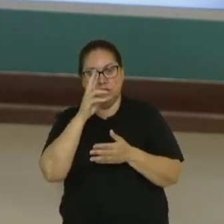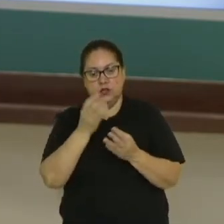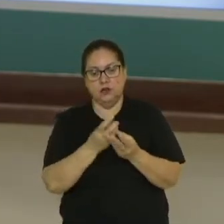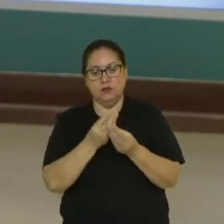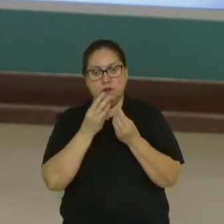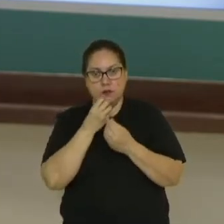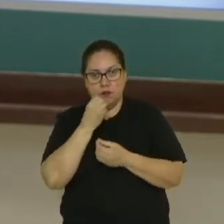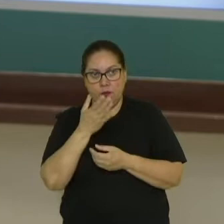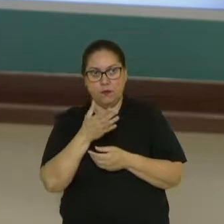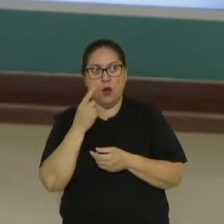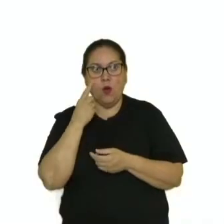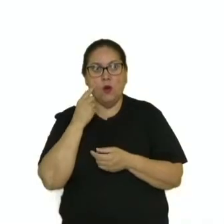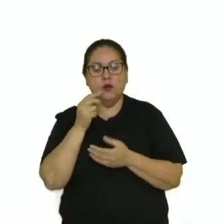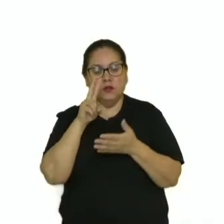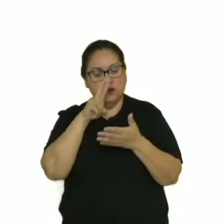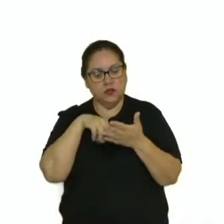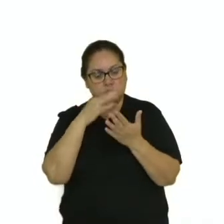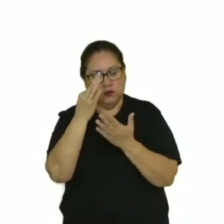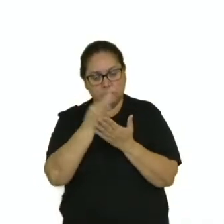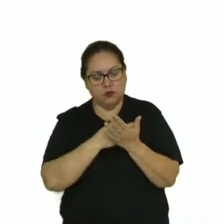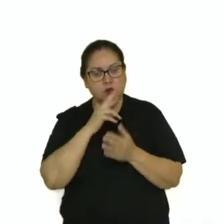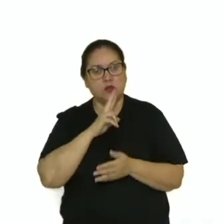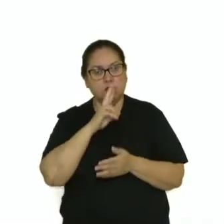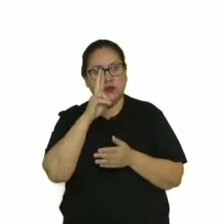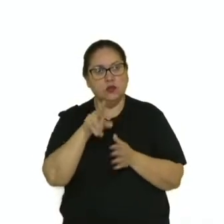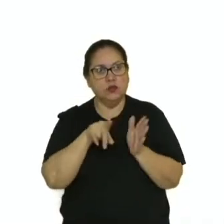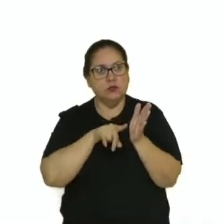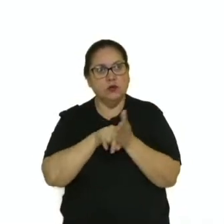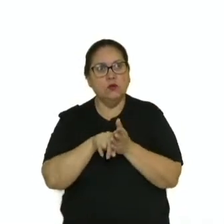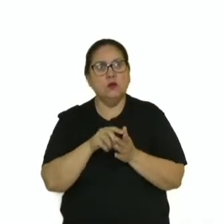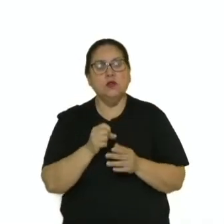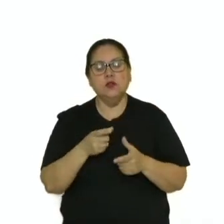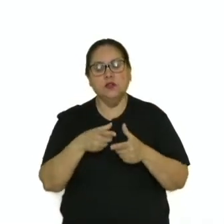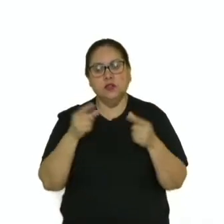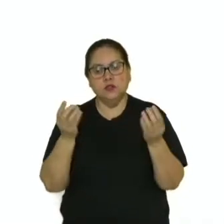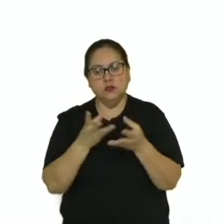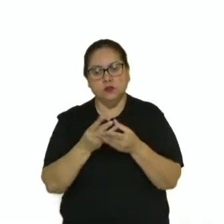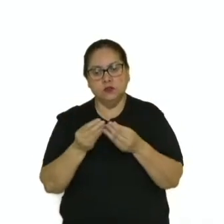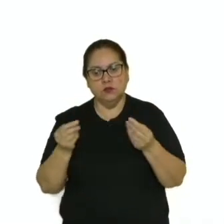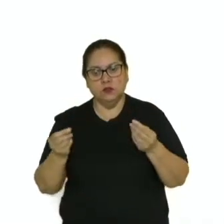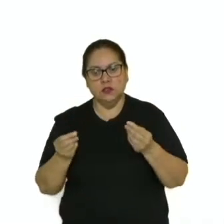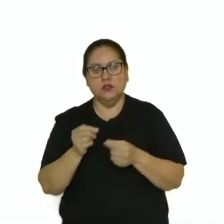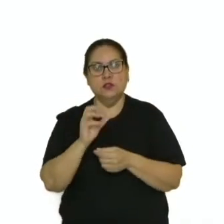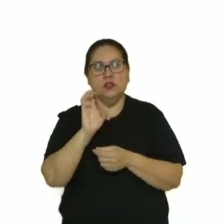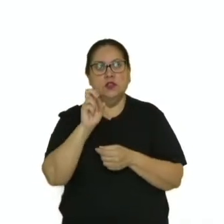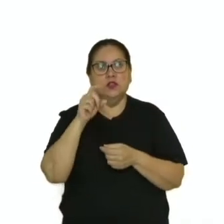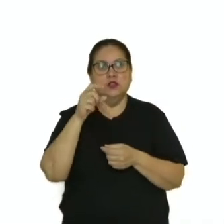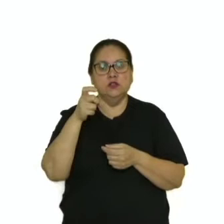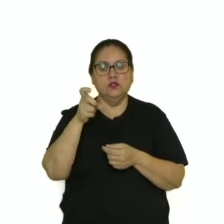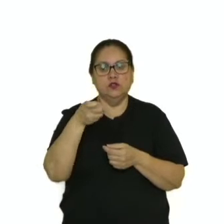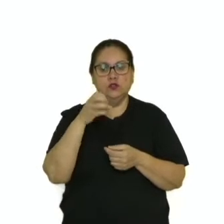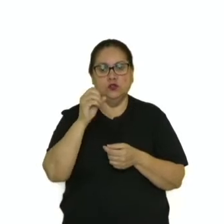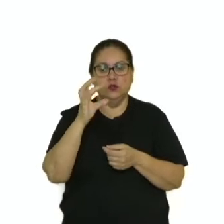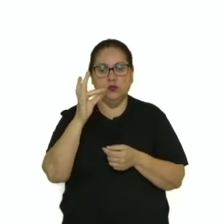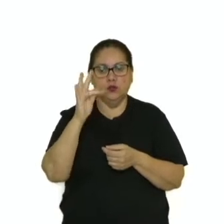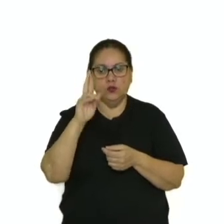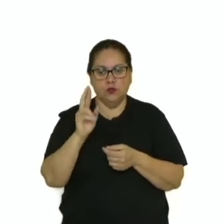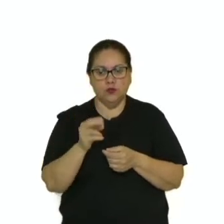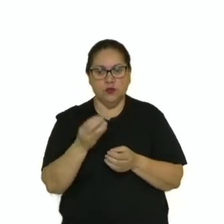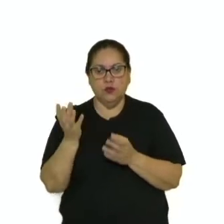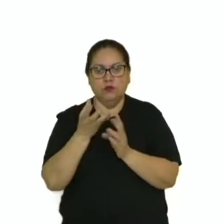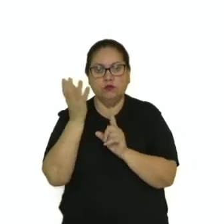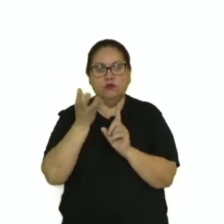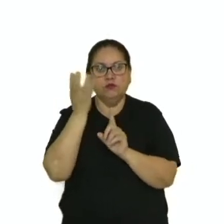qualidade. Olha só. Leia o texto para responder as questões. Grandes quantidades de enxofre são lançadas na atmosfera na forma de